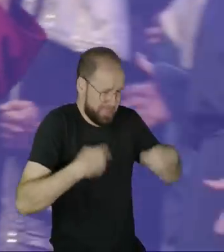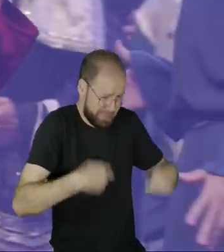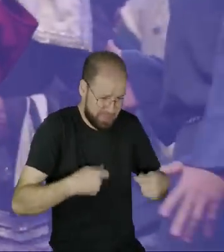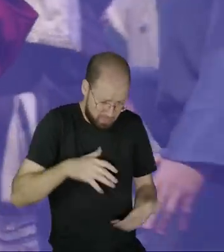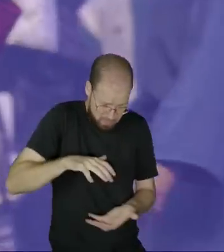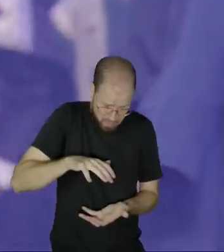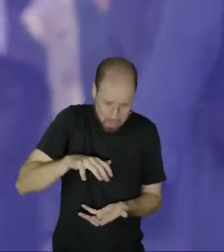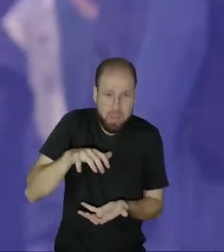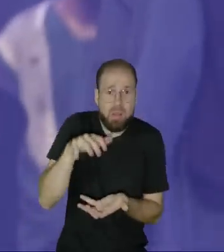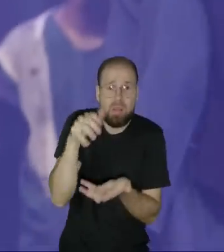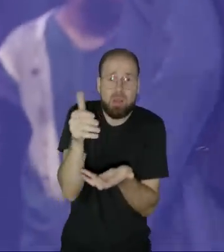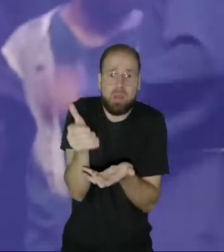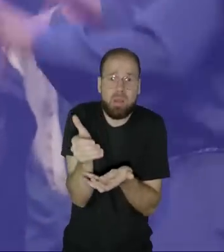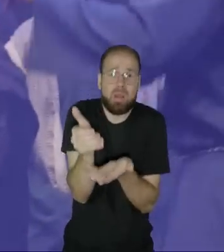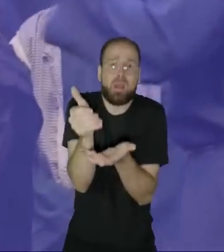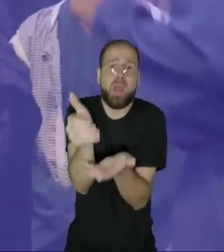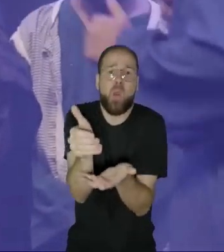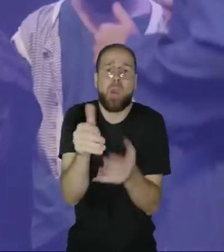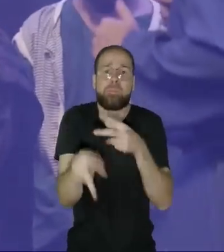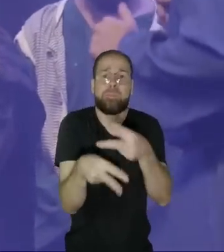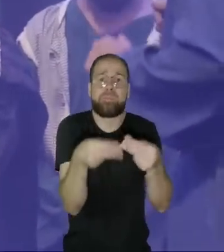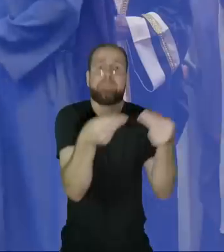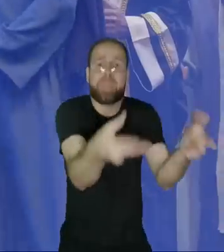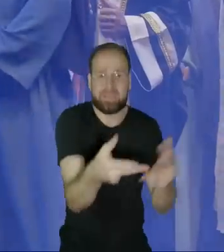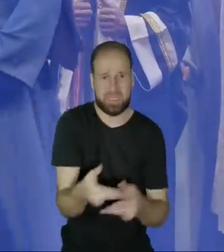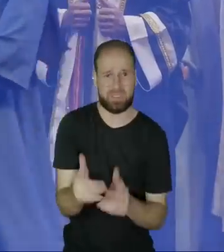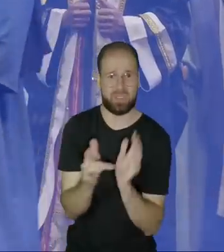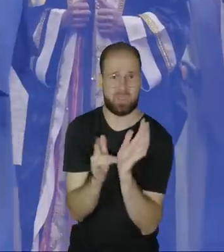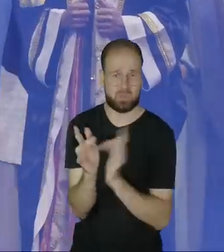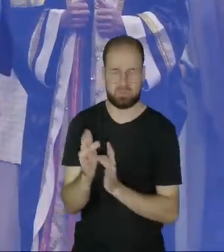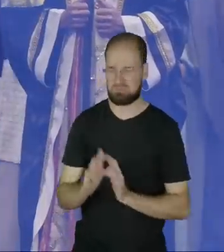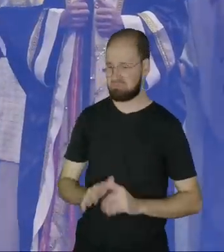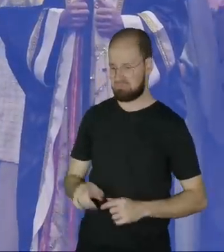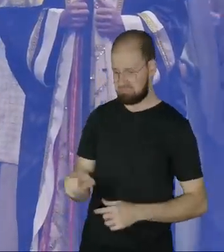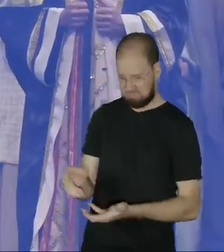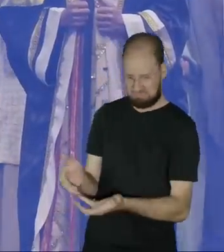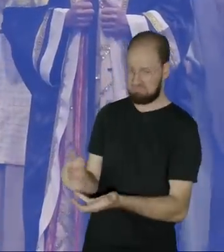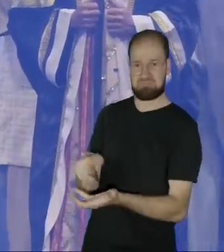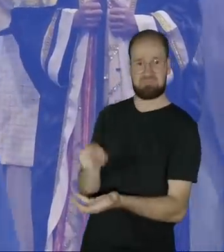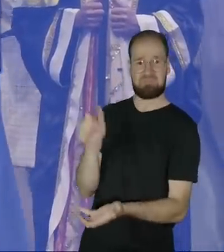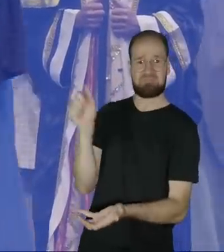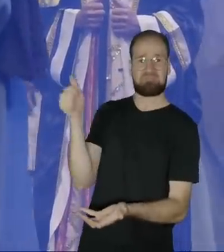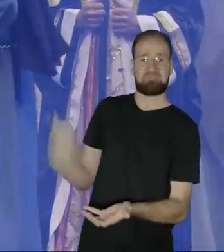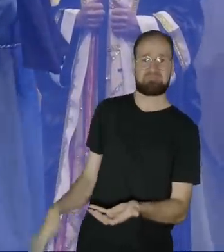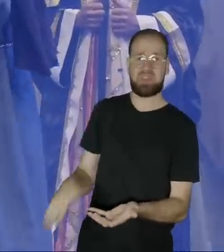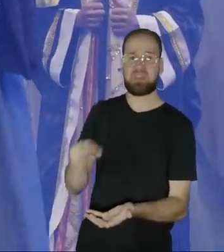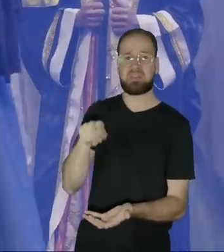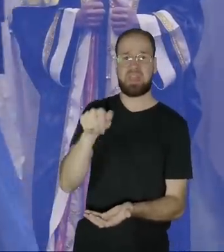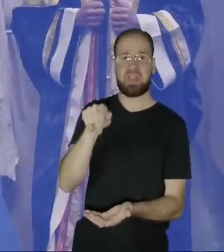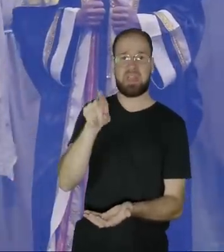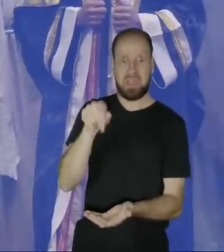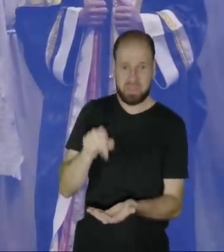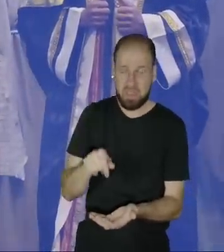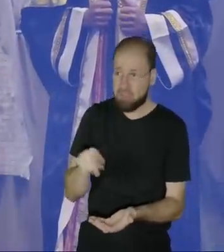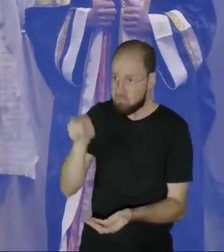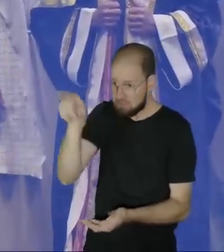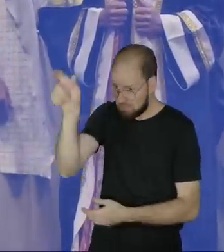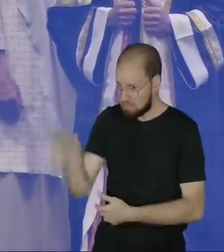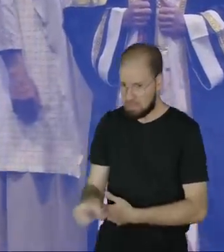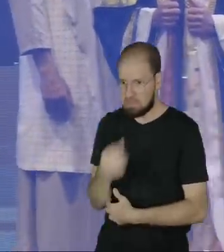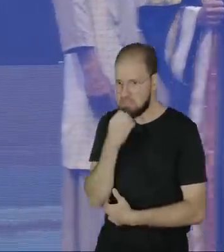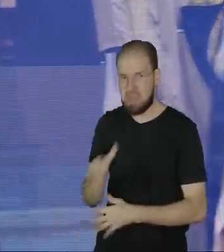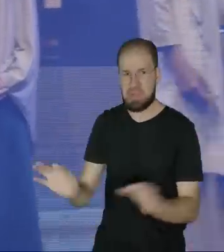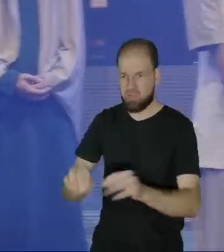para o mestre! Com certeza você não tem nada de valor nesse vaso. Nada que venha de uma mulher assim pode ser bom. Fora daqui,